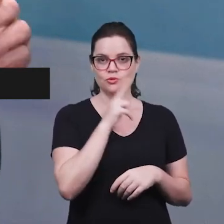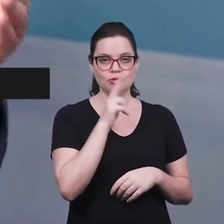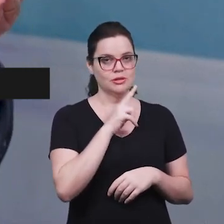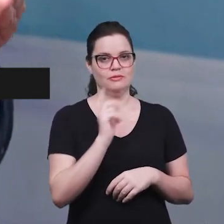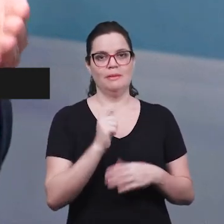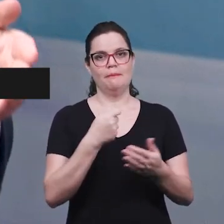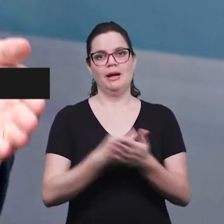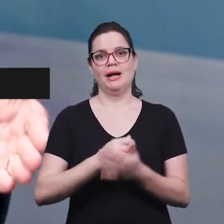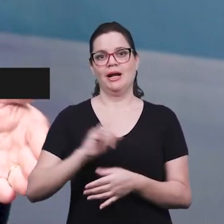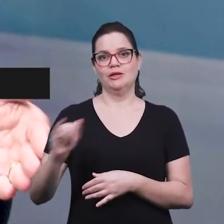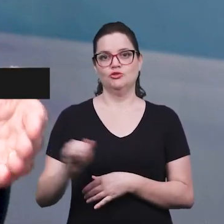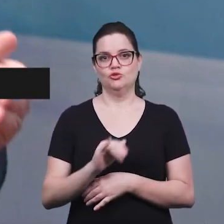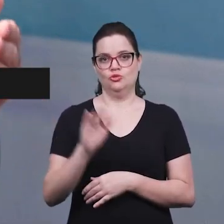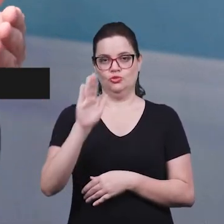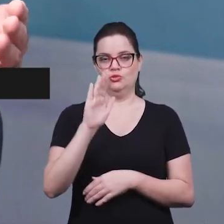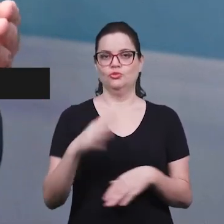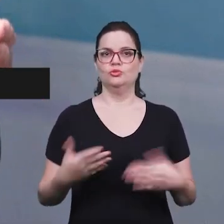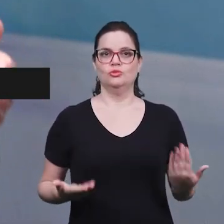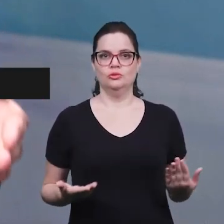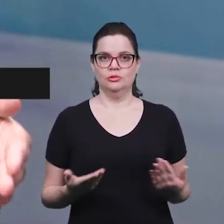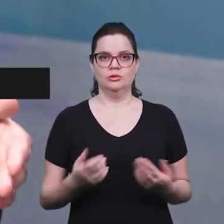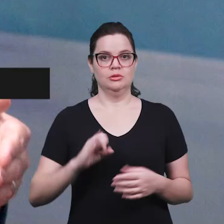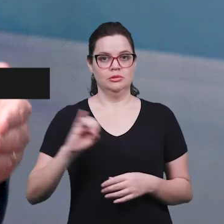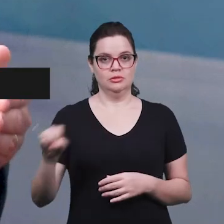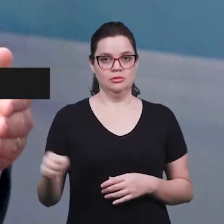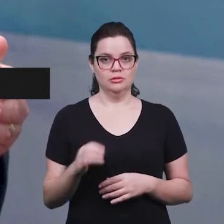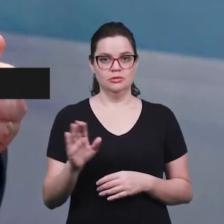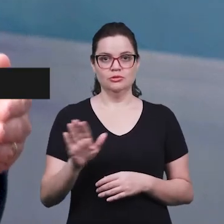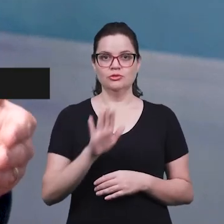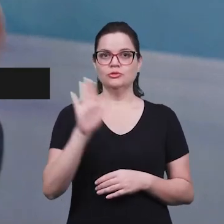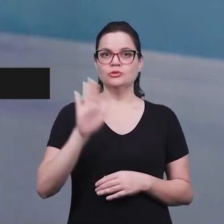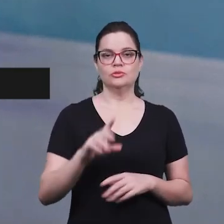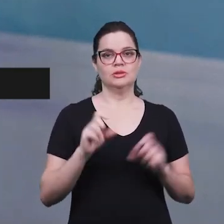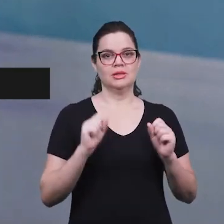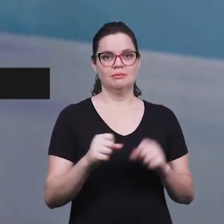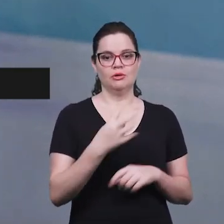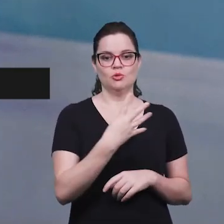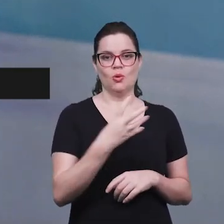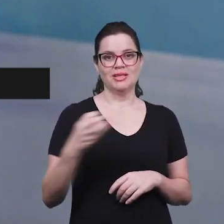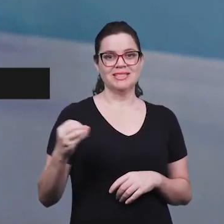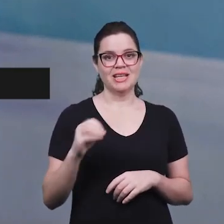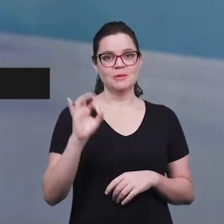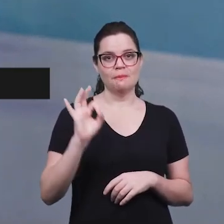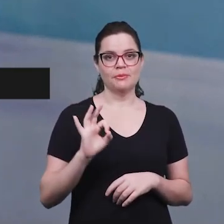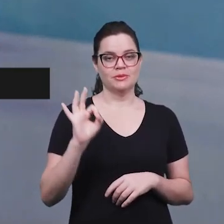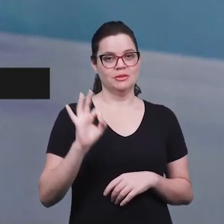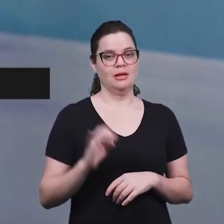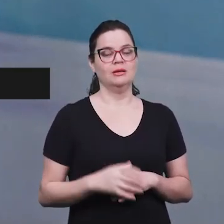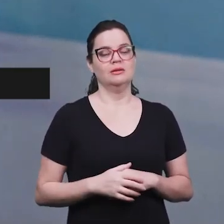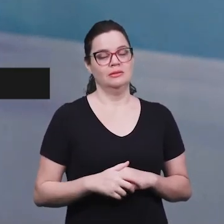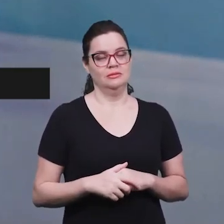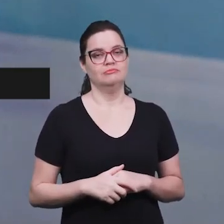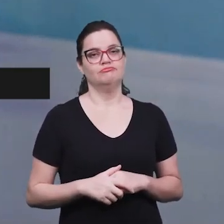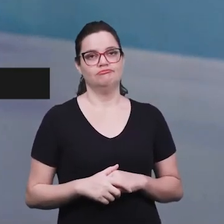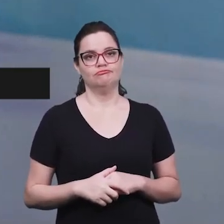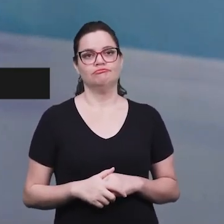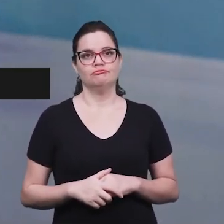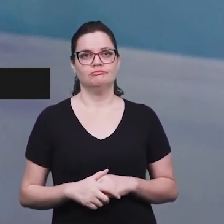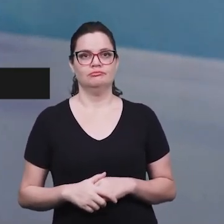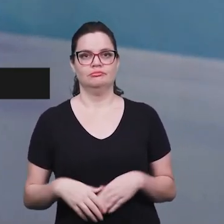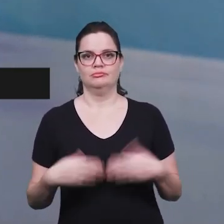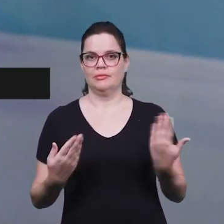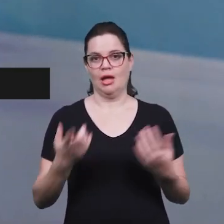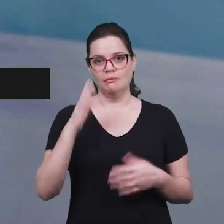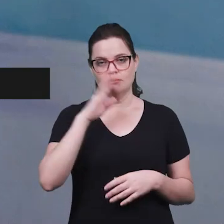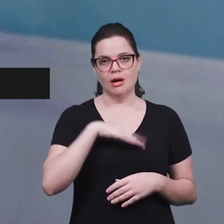emergência, vai pagar juros, spreads bancários, juros que ultrapassam 400% no ano. Então, ele está